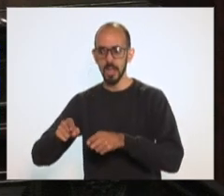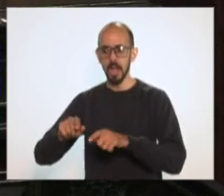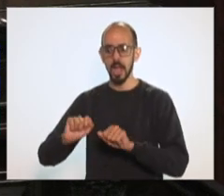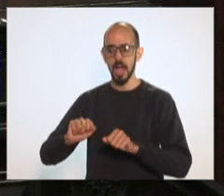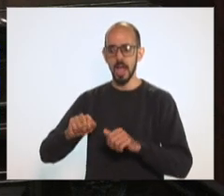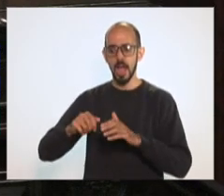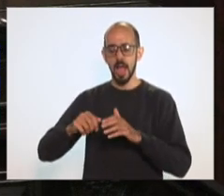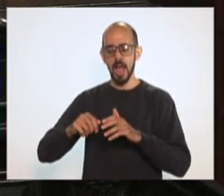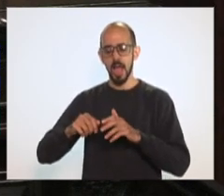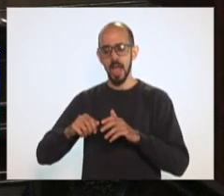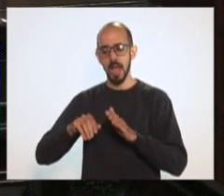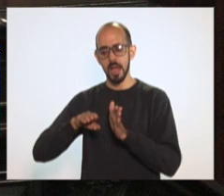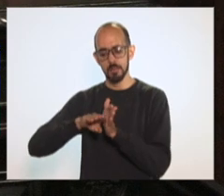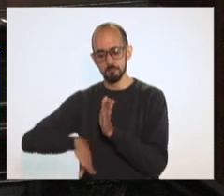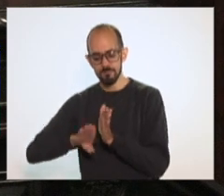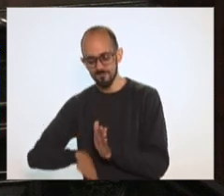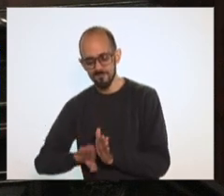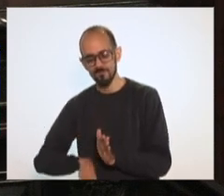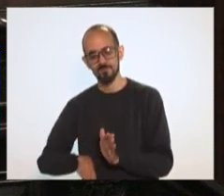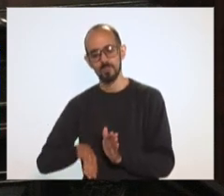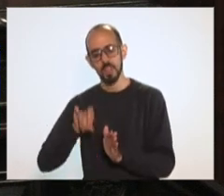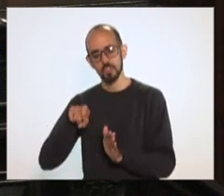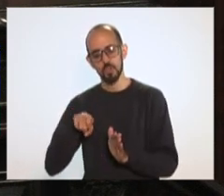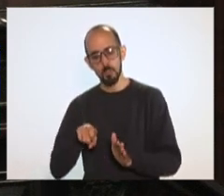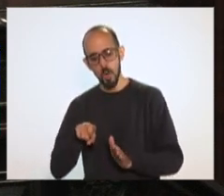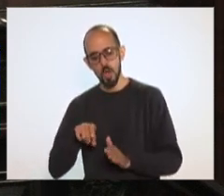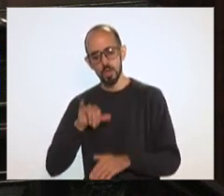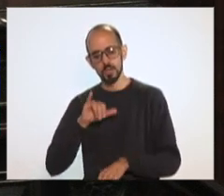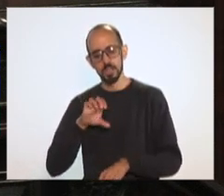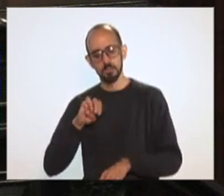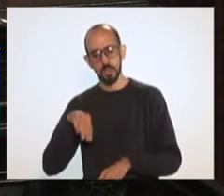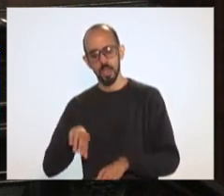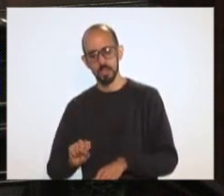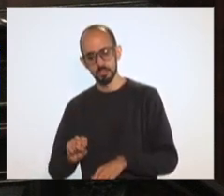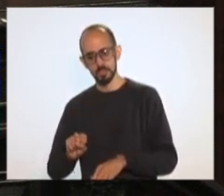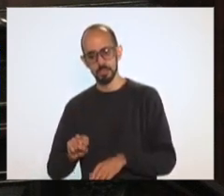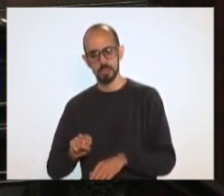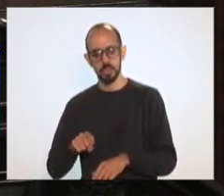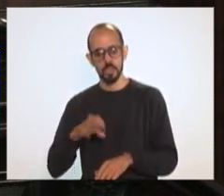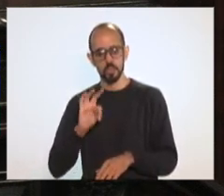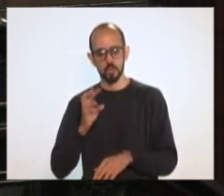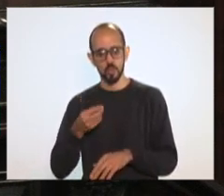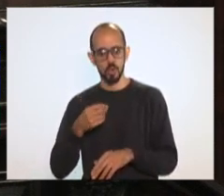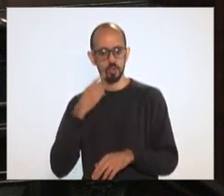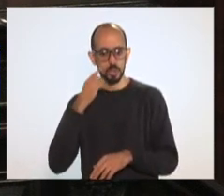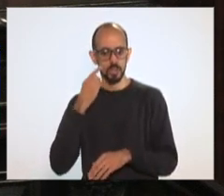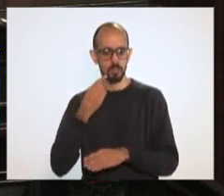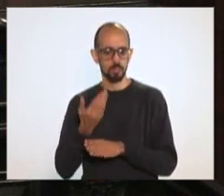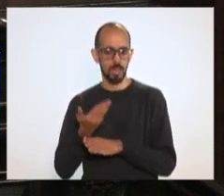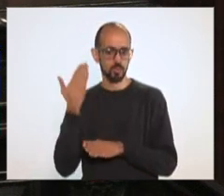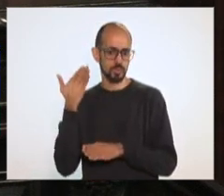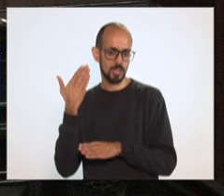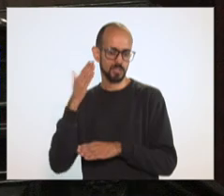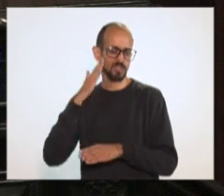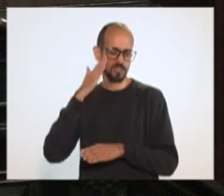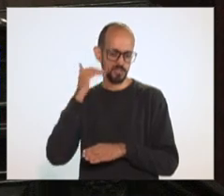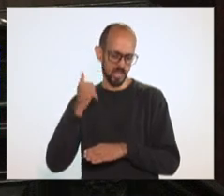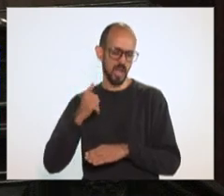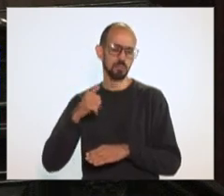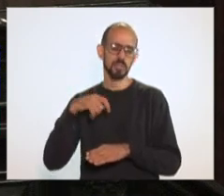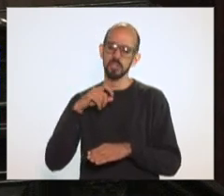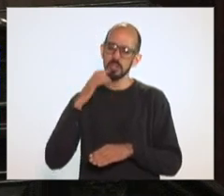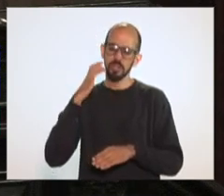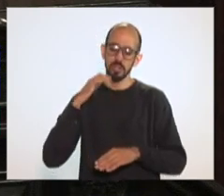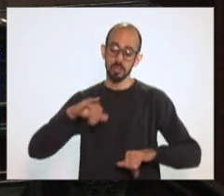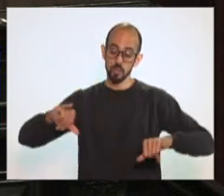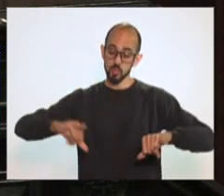arrecadação. Todos nós vivemos aqui, aqueles que eram deputados na legislatura anterior, o drama que o Rio de Janeiro vem se